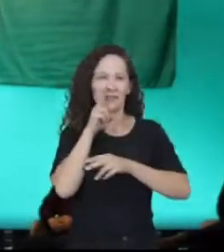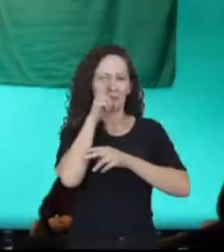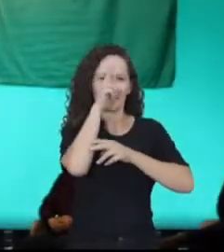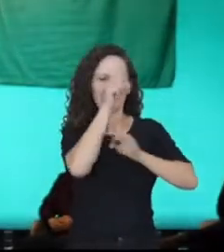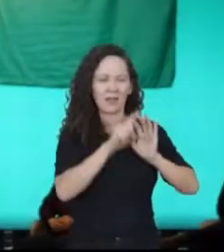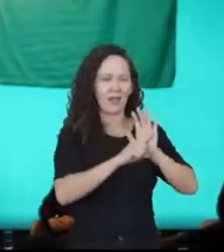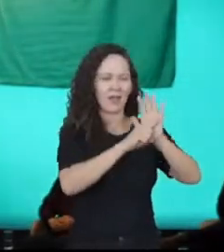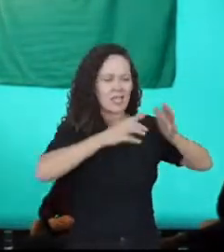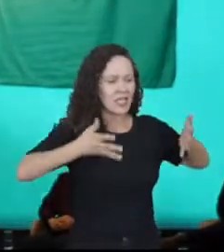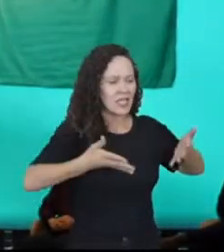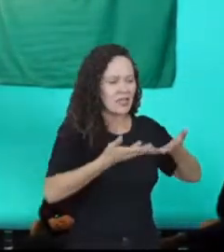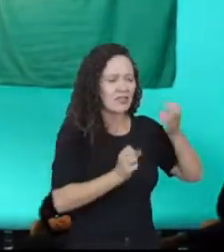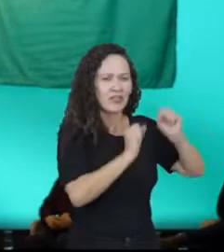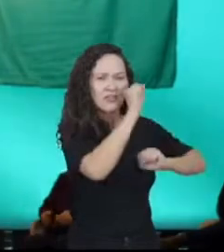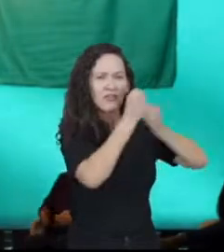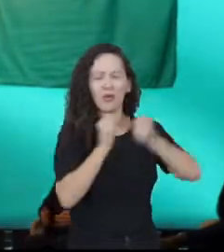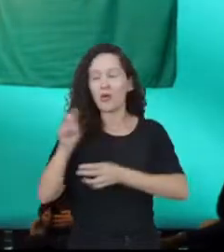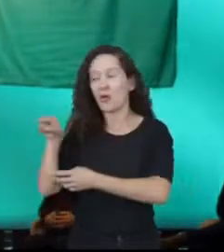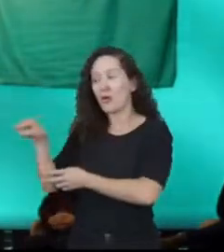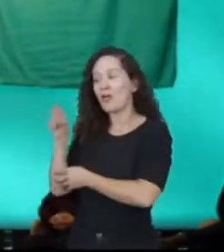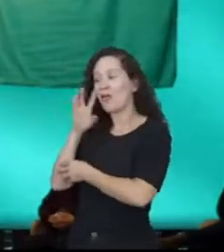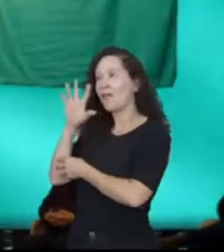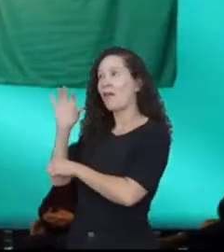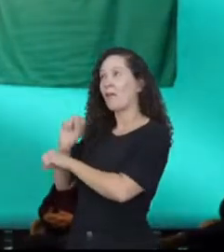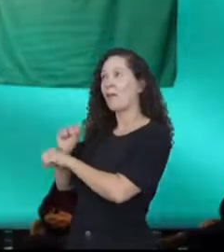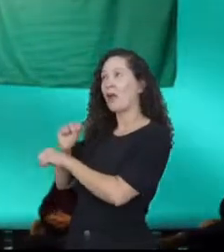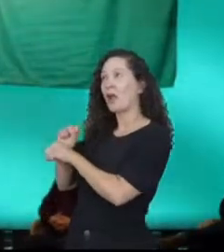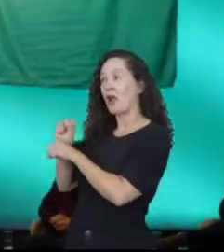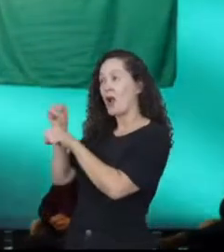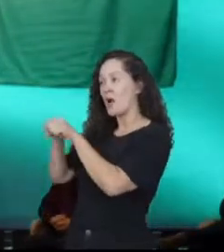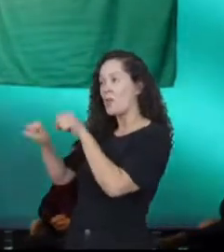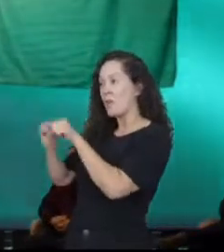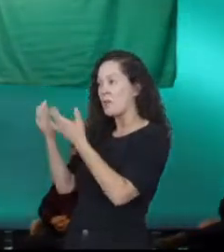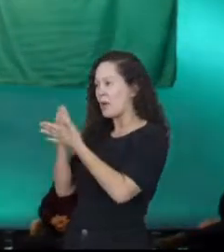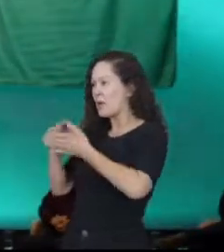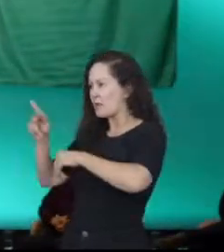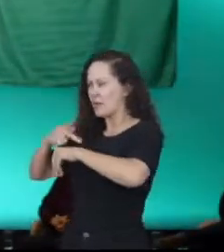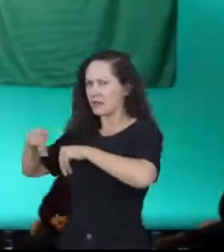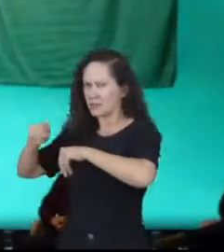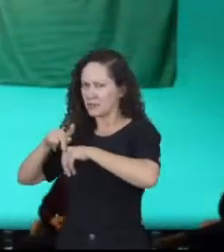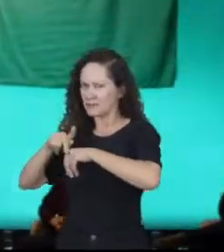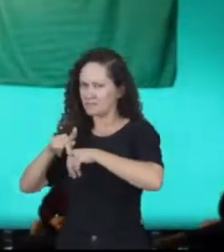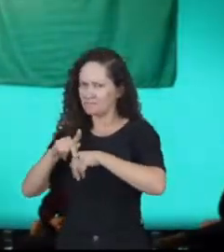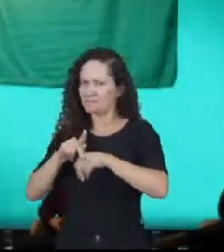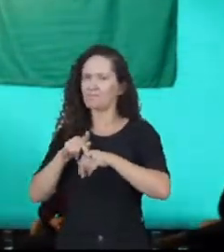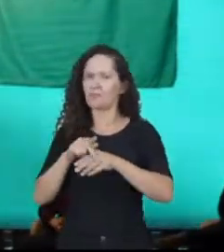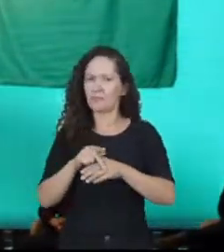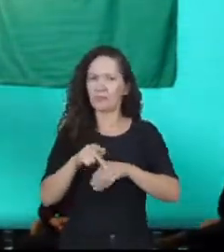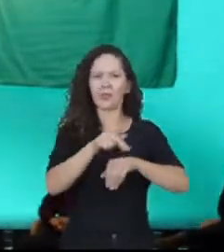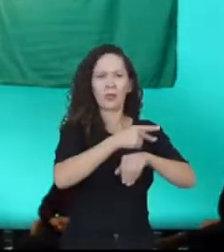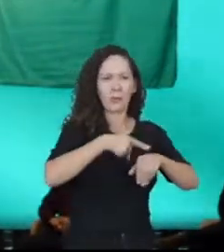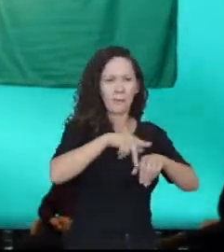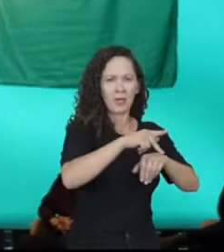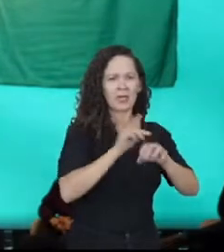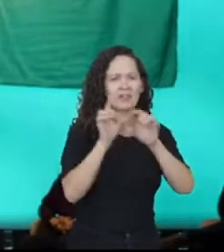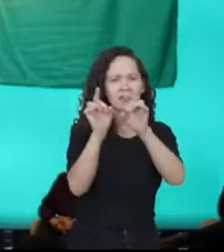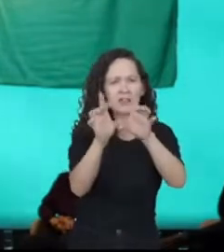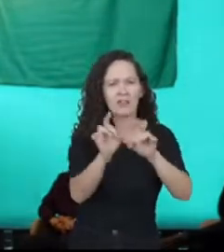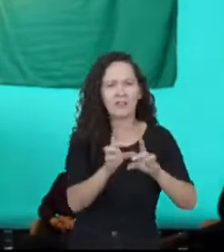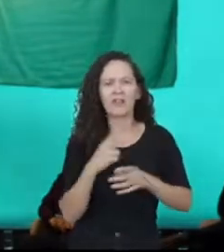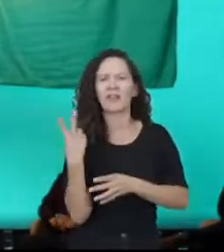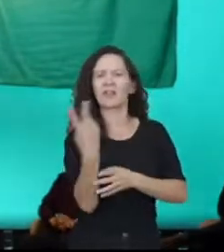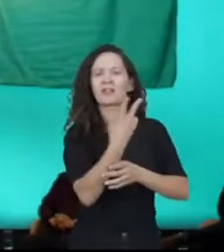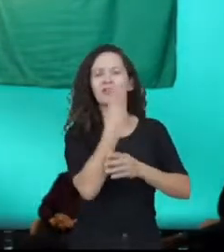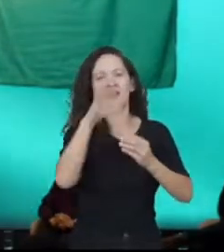indústria ou assista parada à sua destruição. Um país exportador de bens de valor agregado